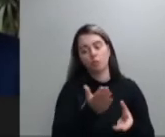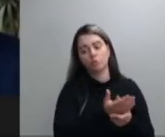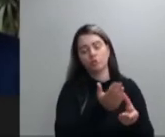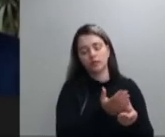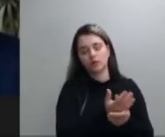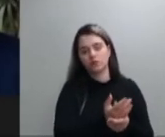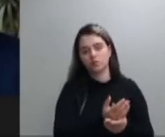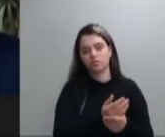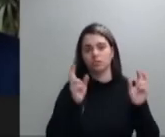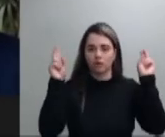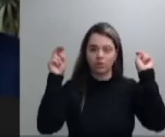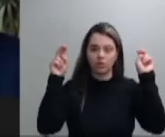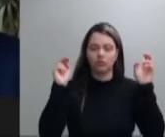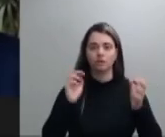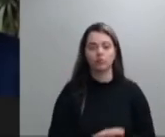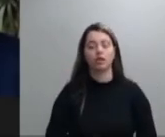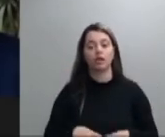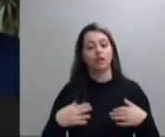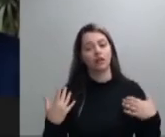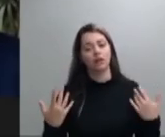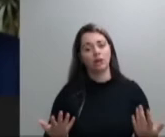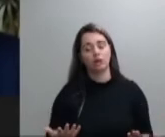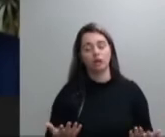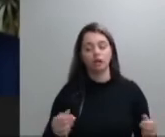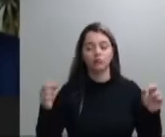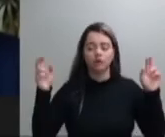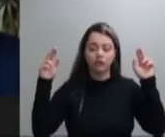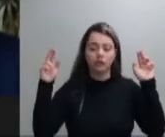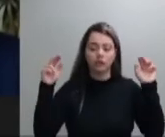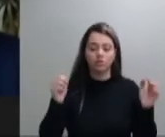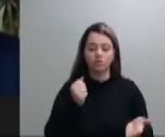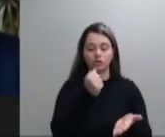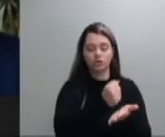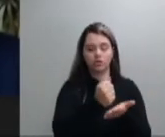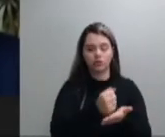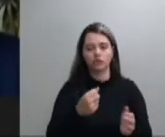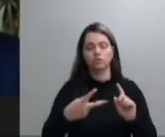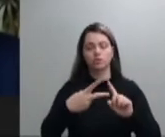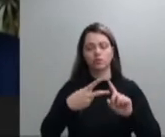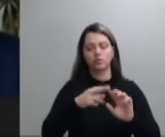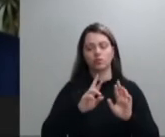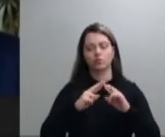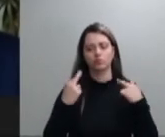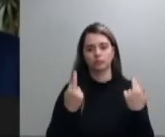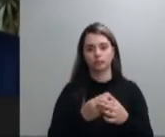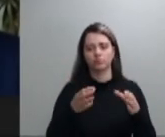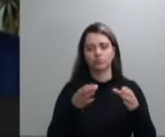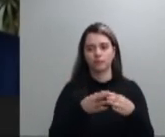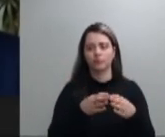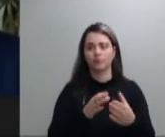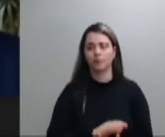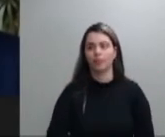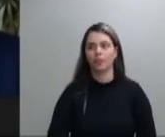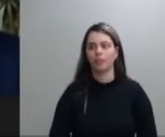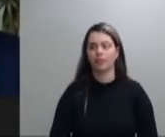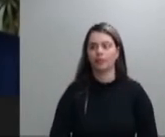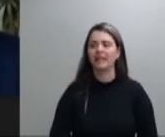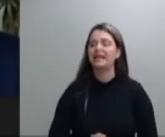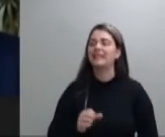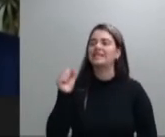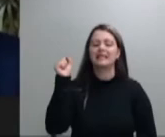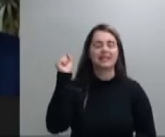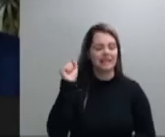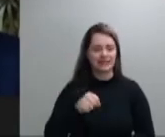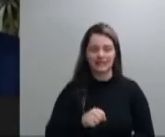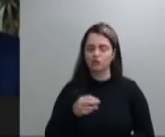então justamente porque os casos de registro vão todos para a segunda sessão obrigado exatamente quando não tem caso na